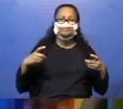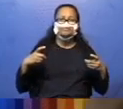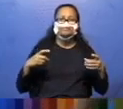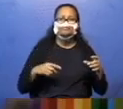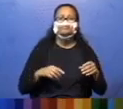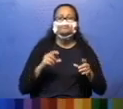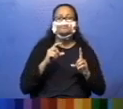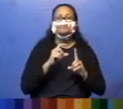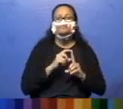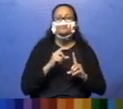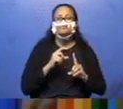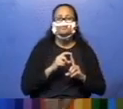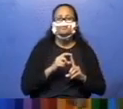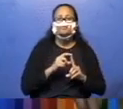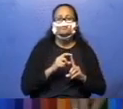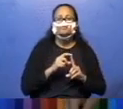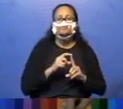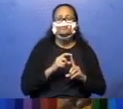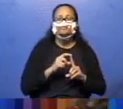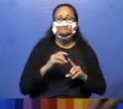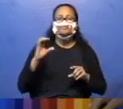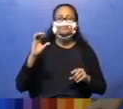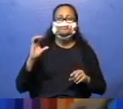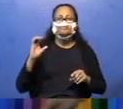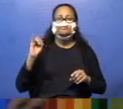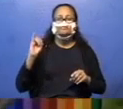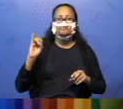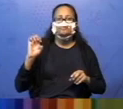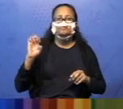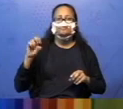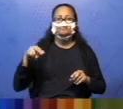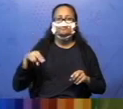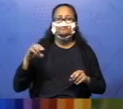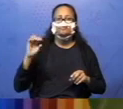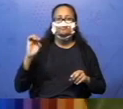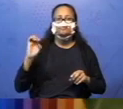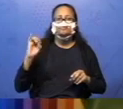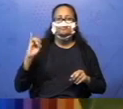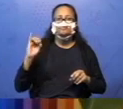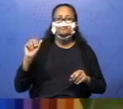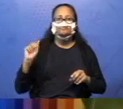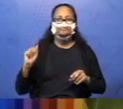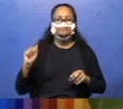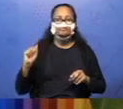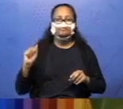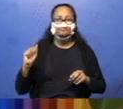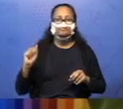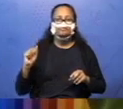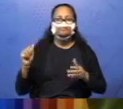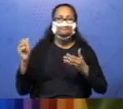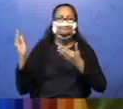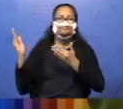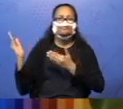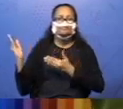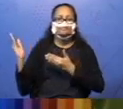a palavra ciência. Escrevam aí. A